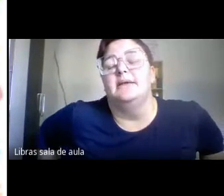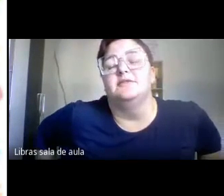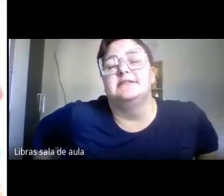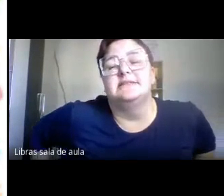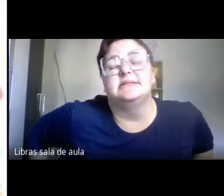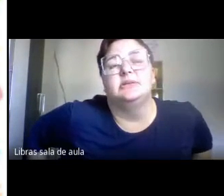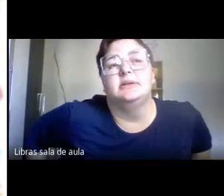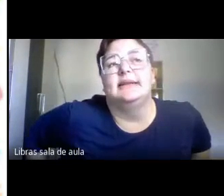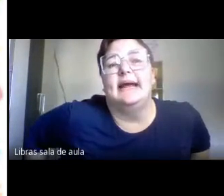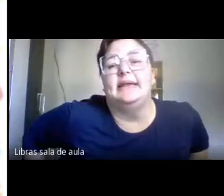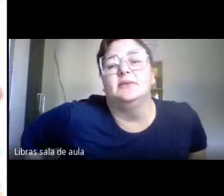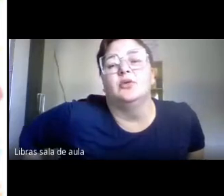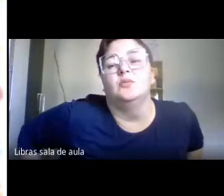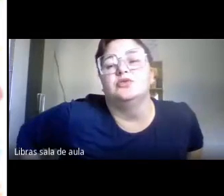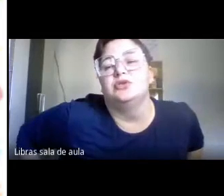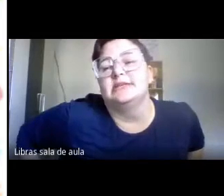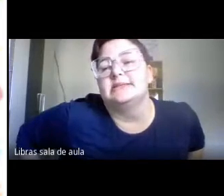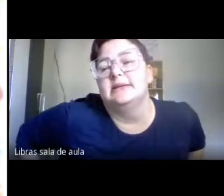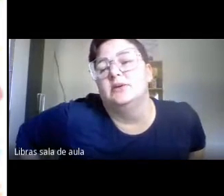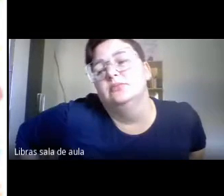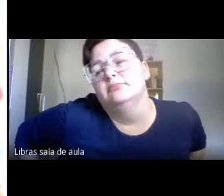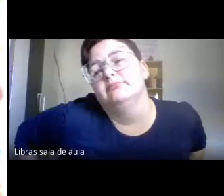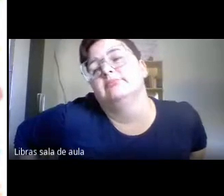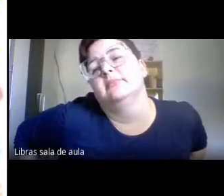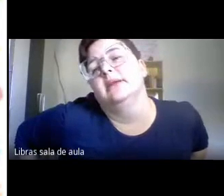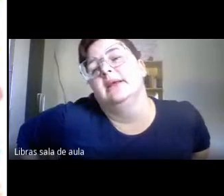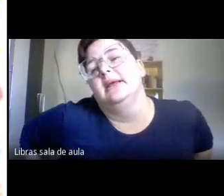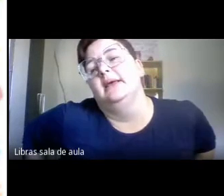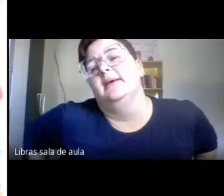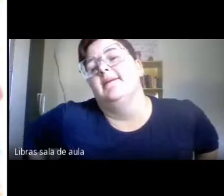O que vocês trariam como sugestão